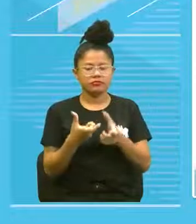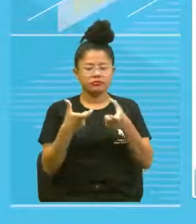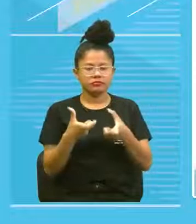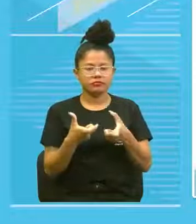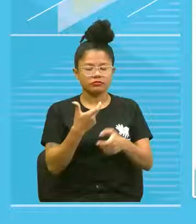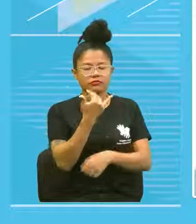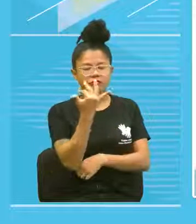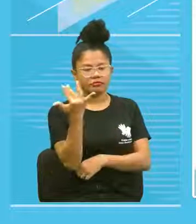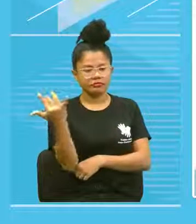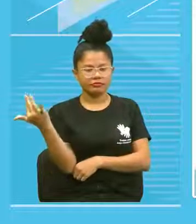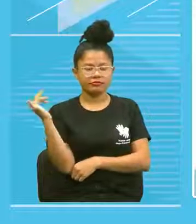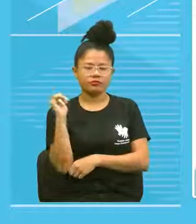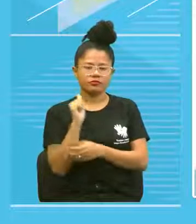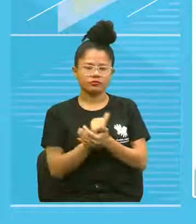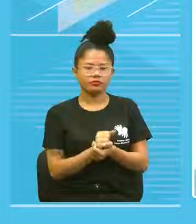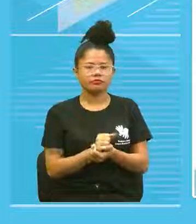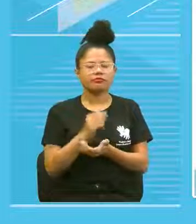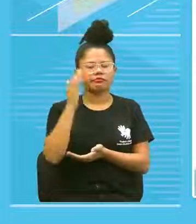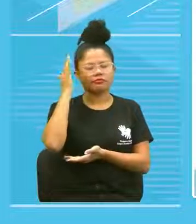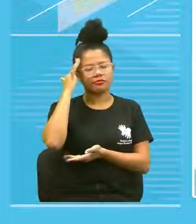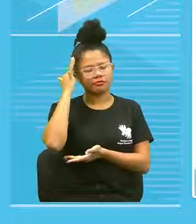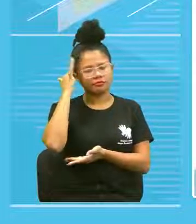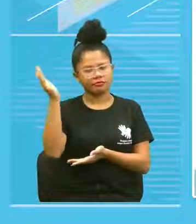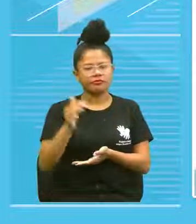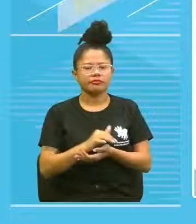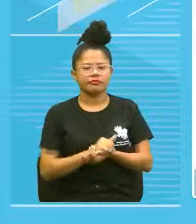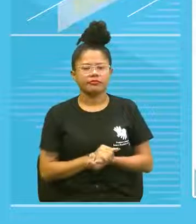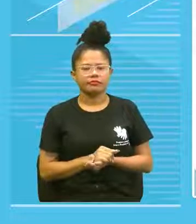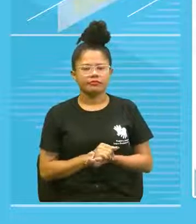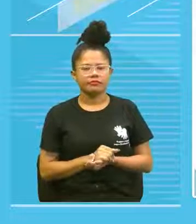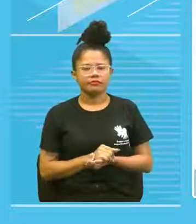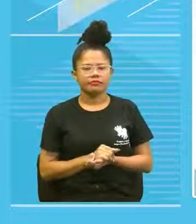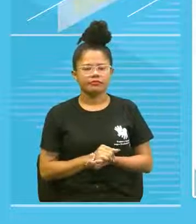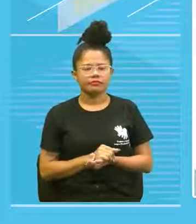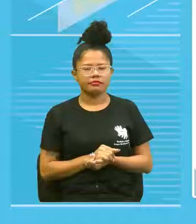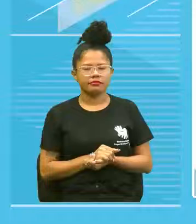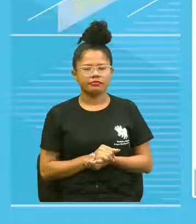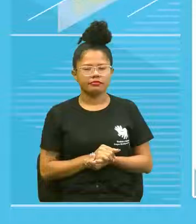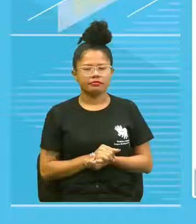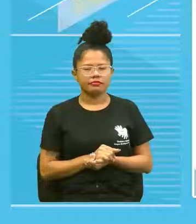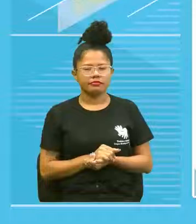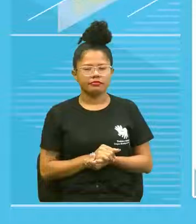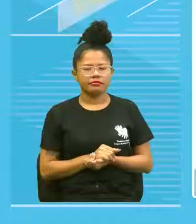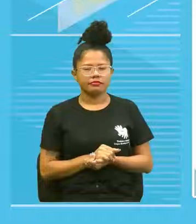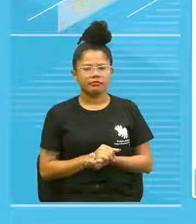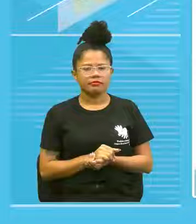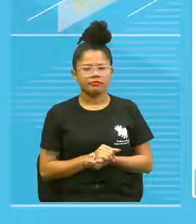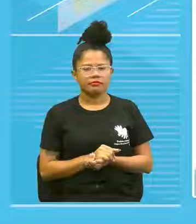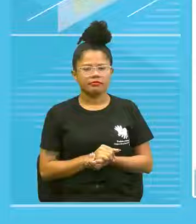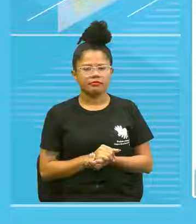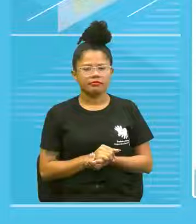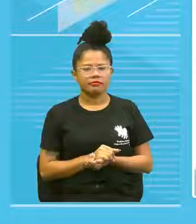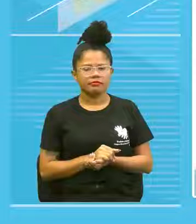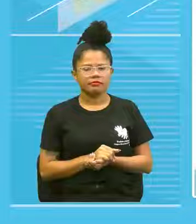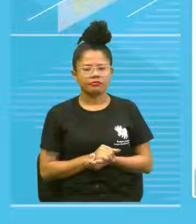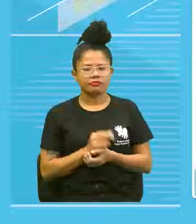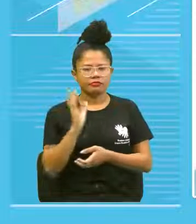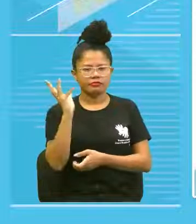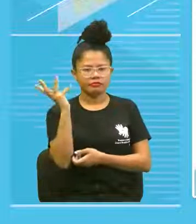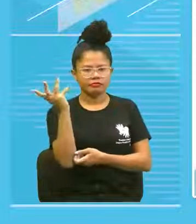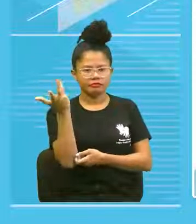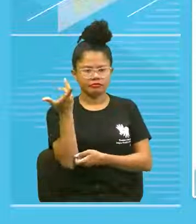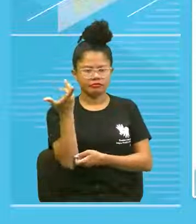Árvores ah ah entendi e as árvores seres vivos Dão origem a